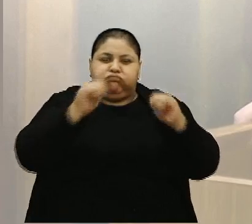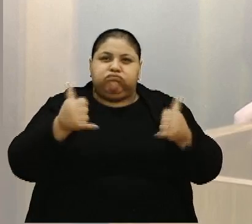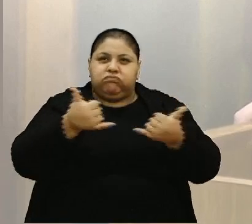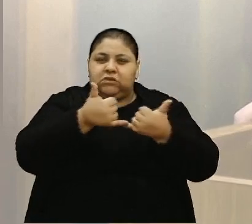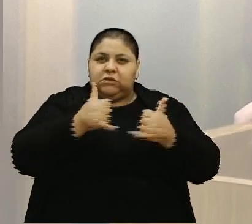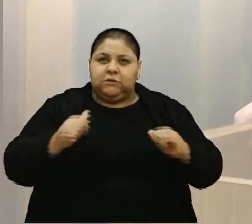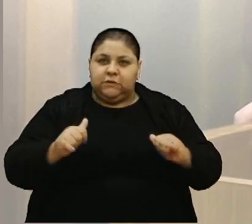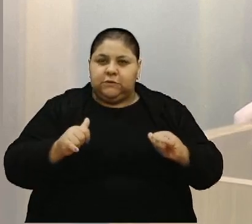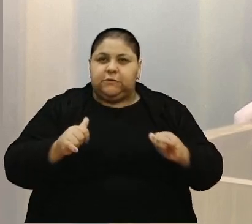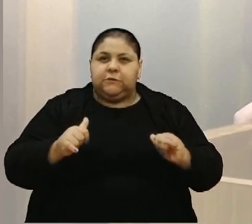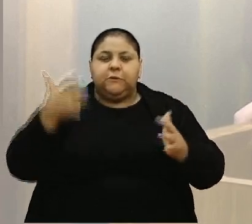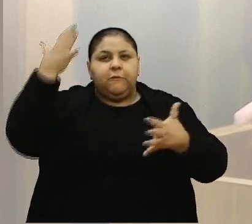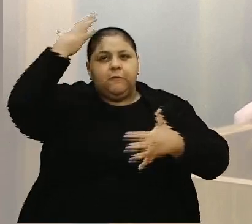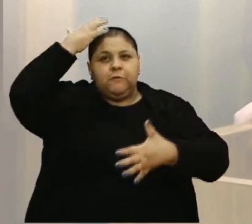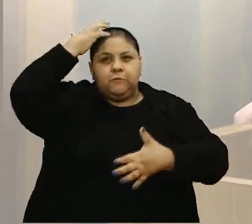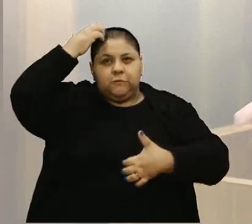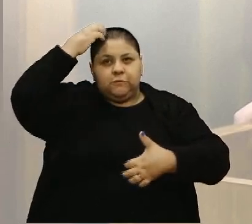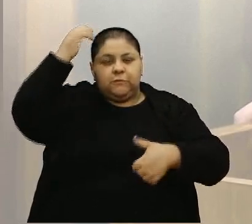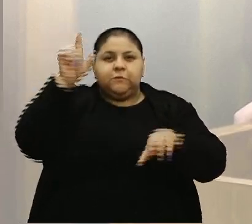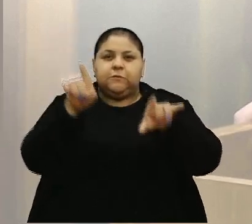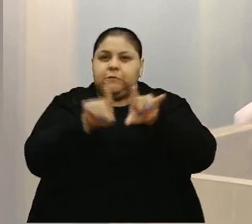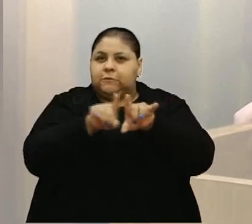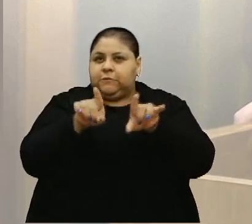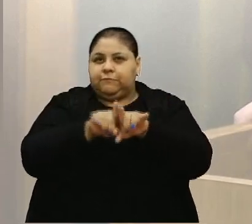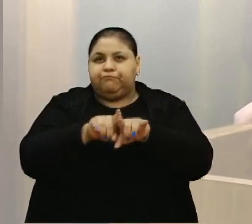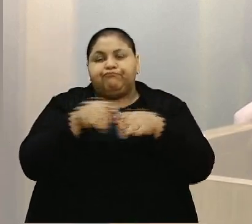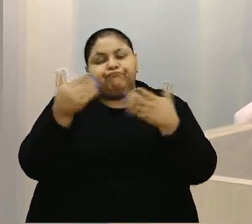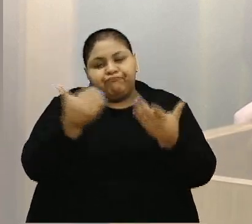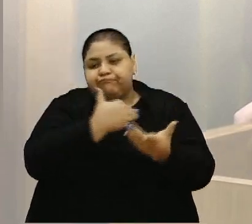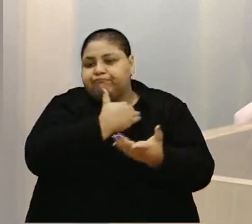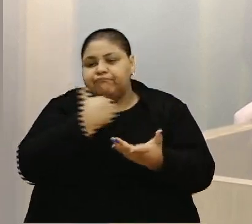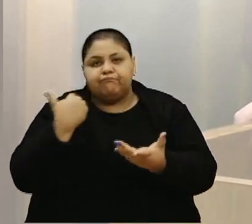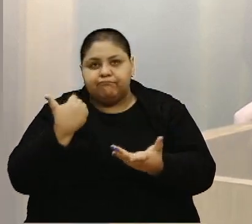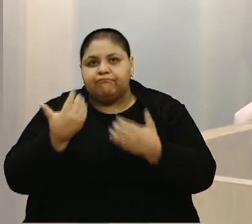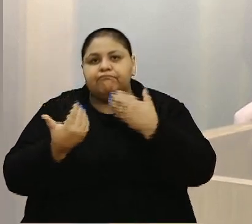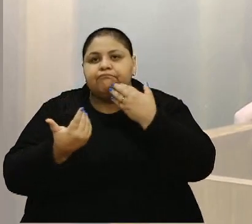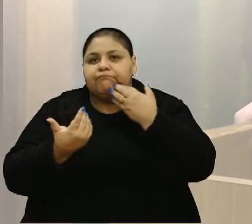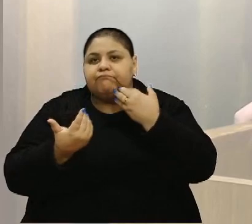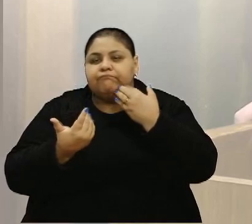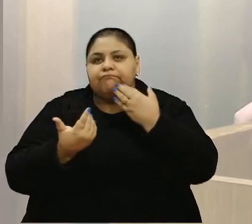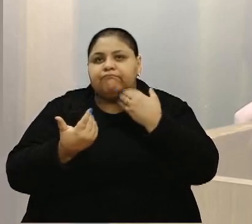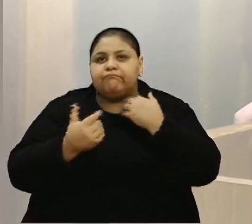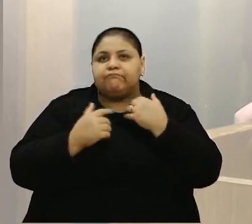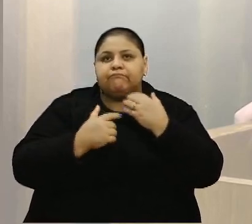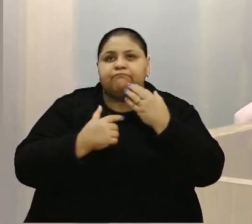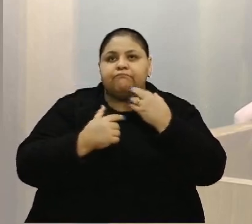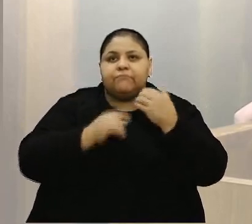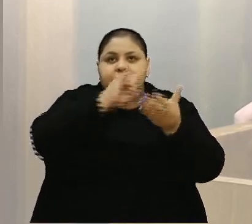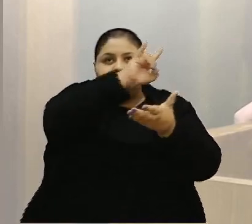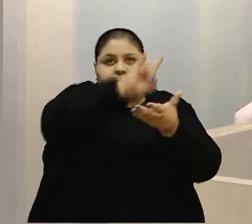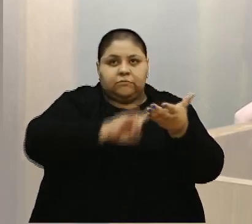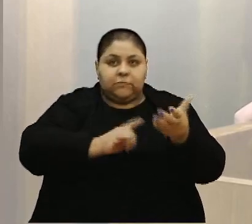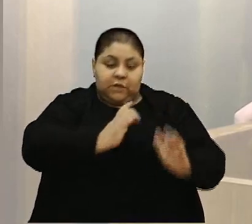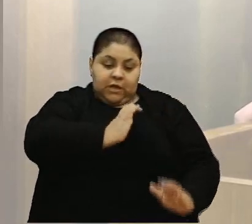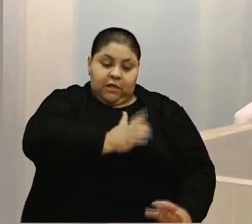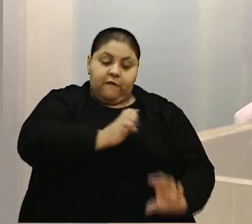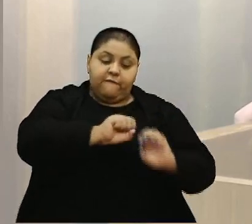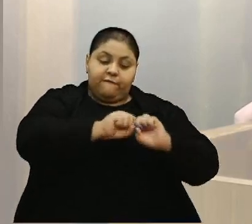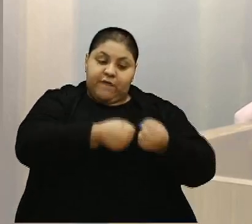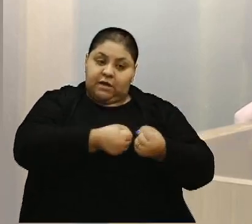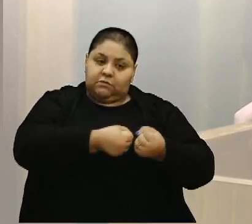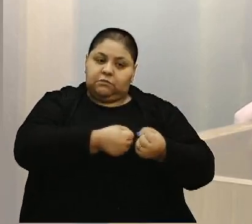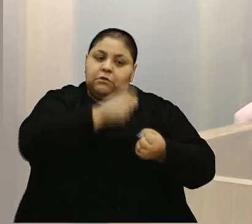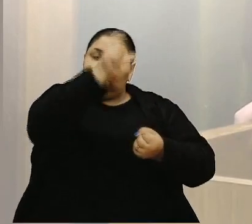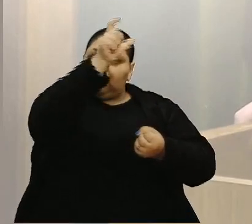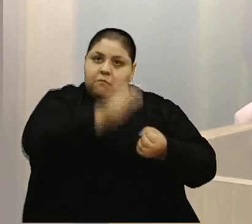tomar banho, ele acabou falecendo. O laudo diz que foi por infarto. O morador desta